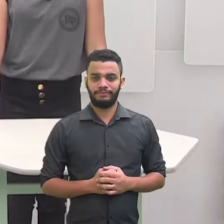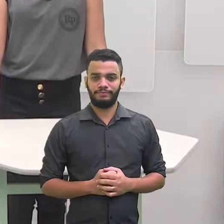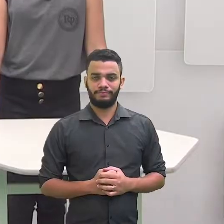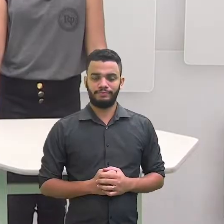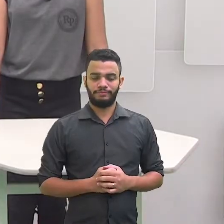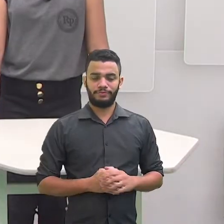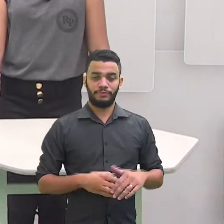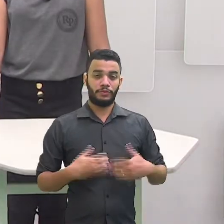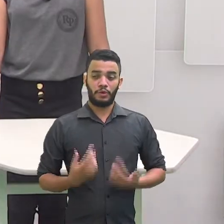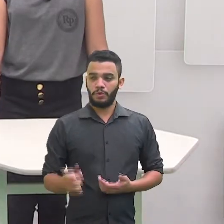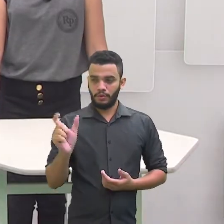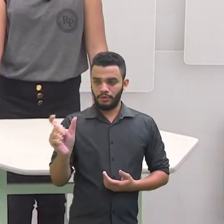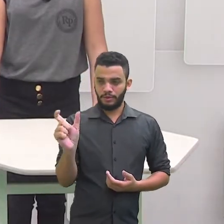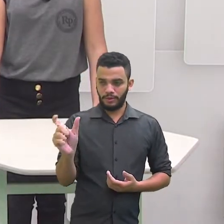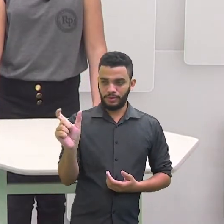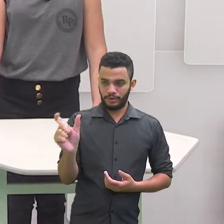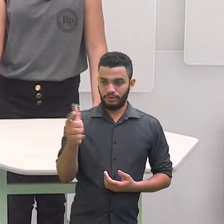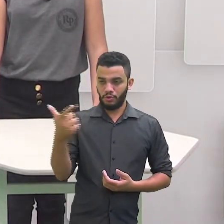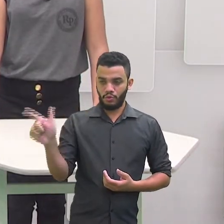Nicole.